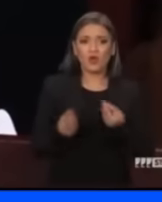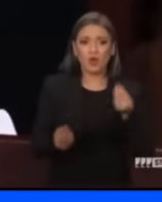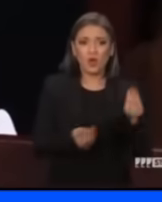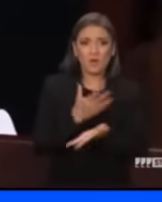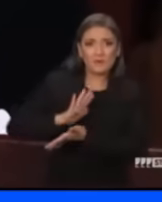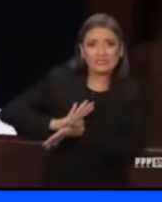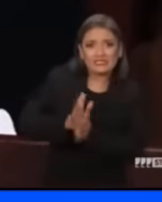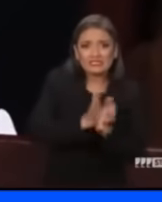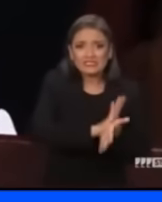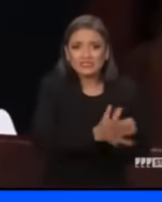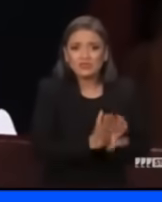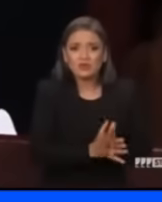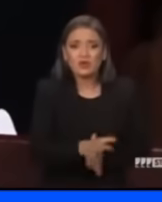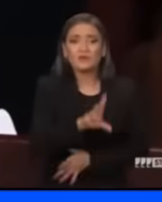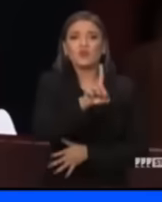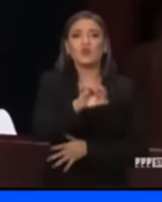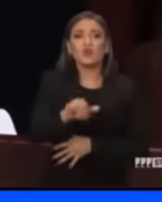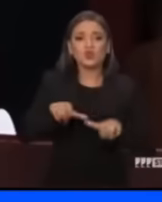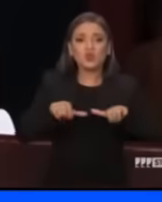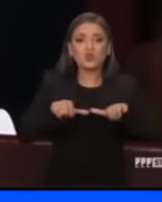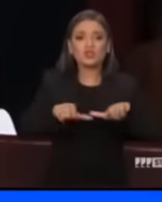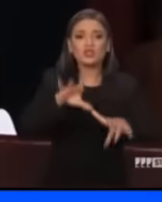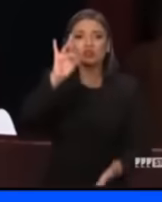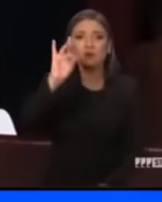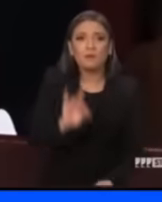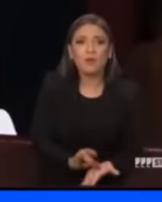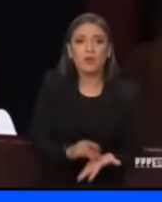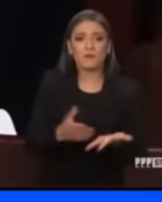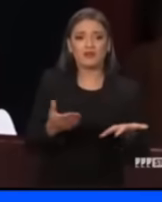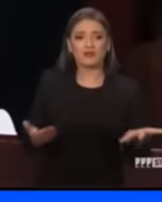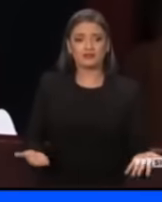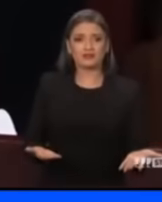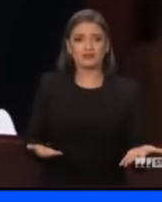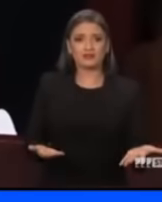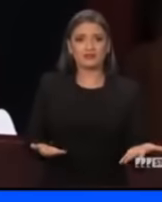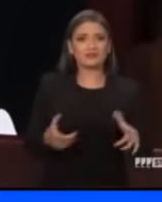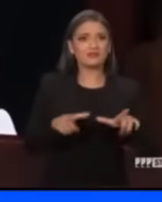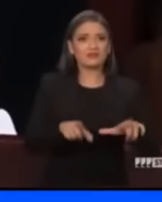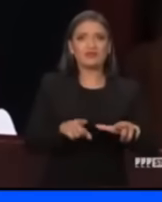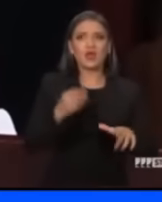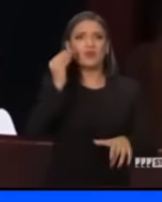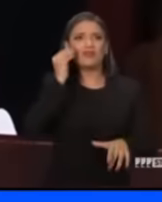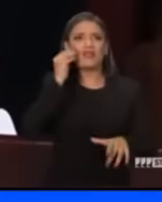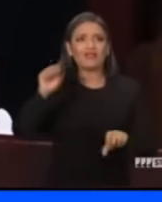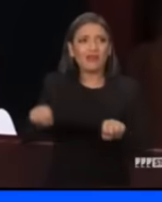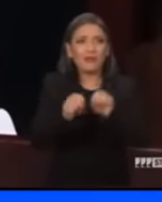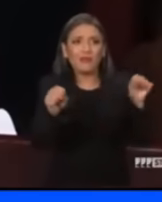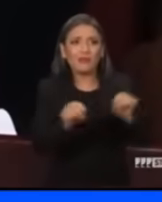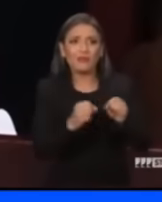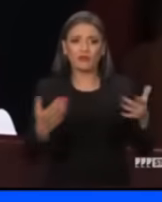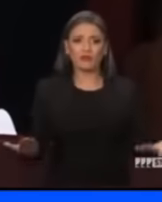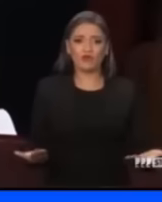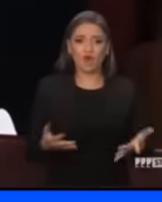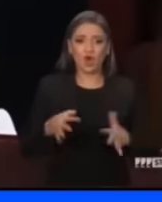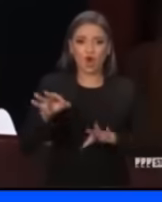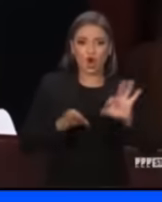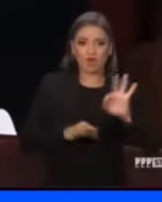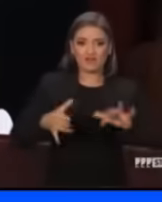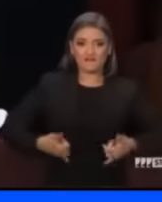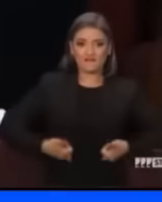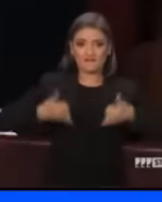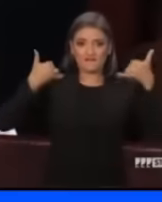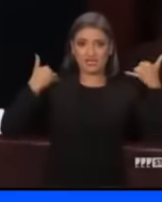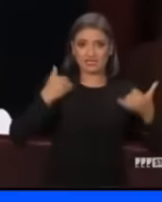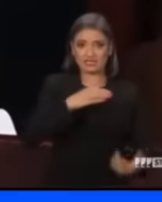da diplomação do seu adversário político que venceu, não tenta se manter organizando a festa da